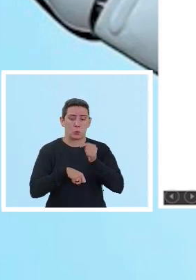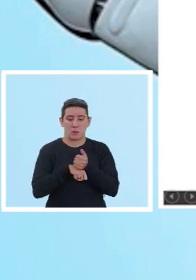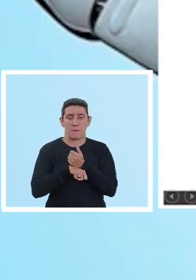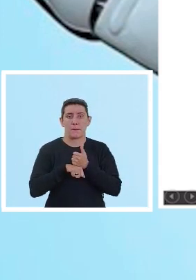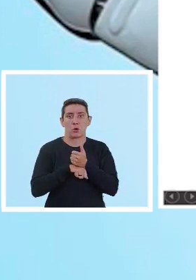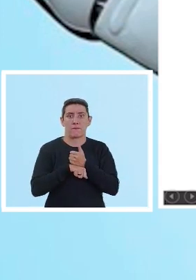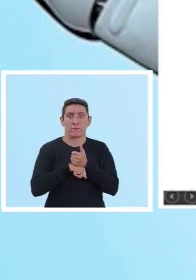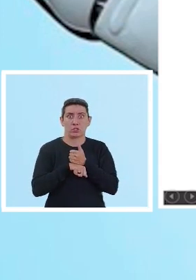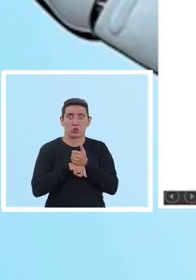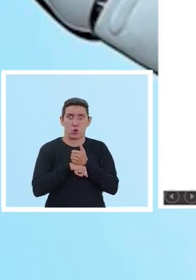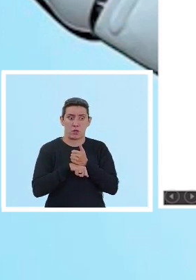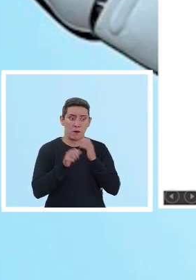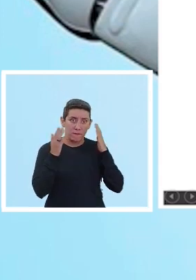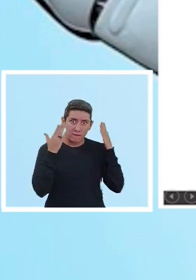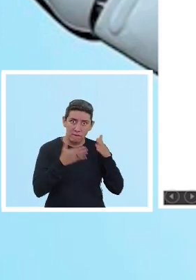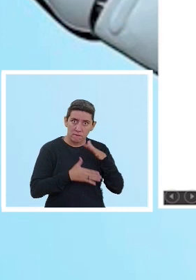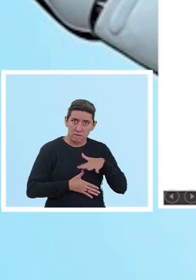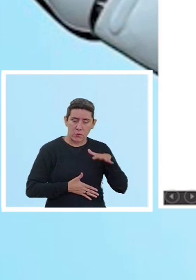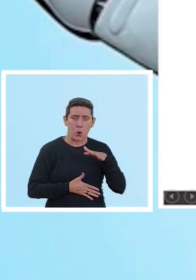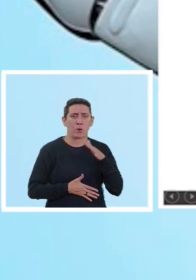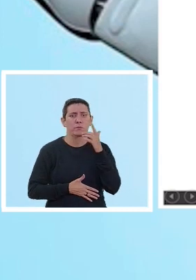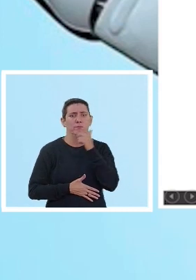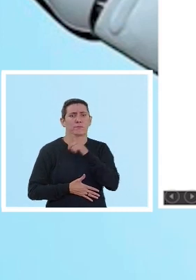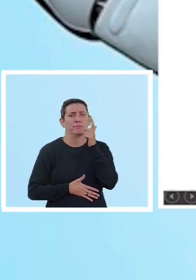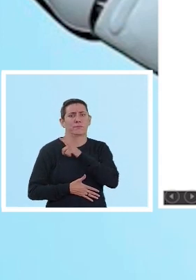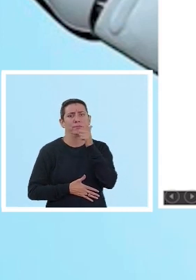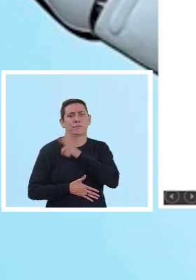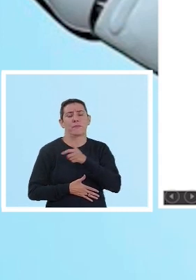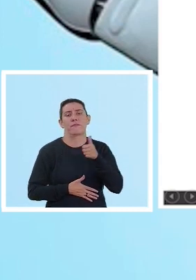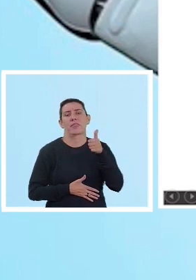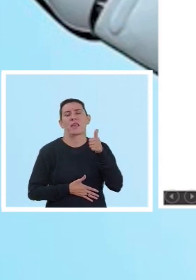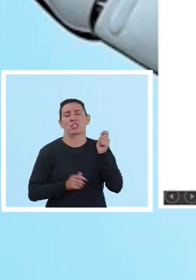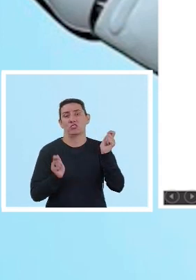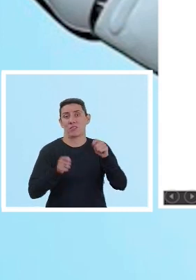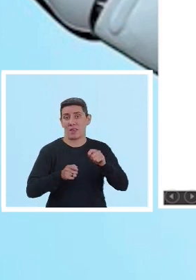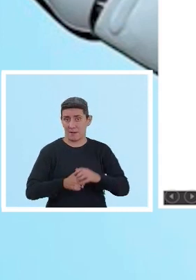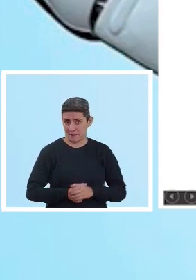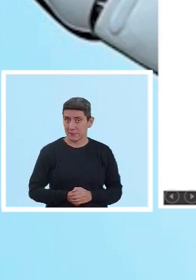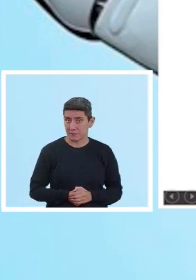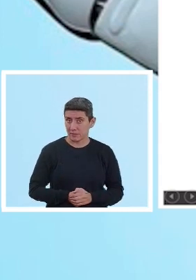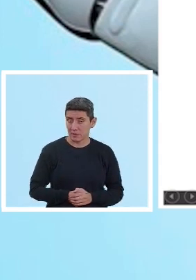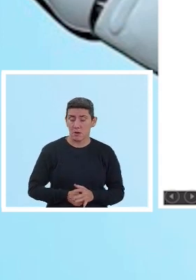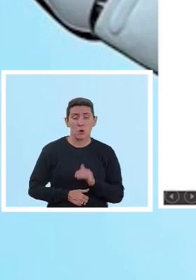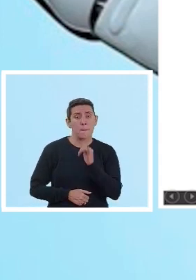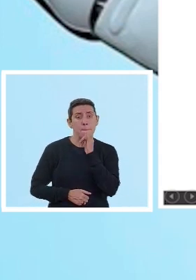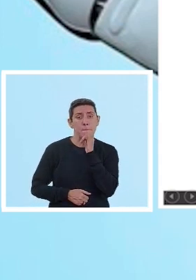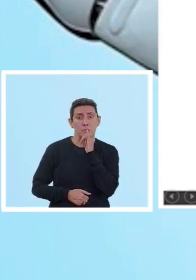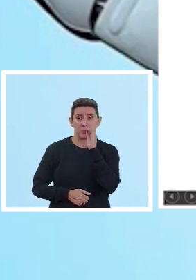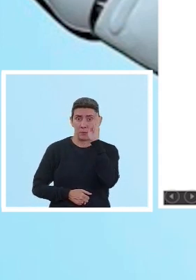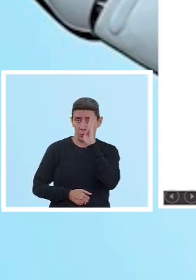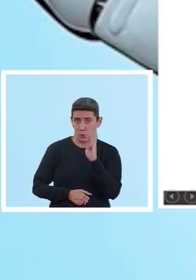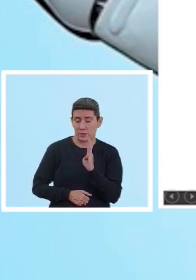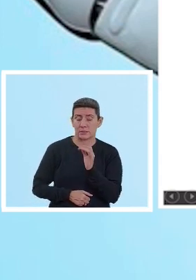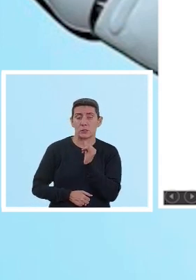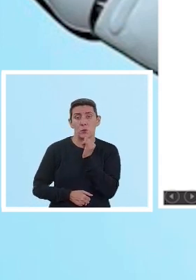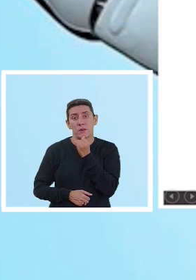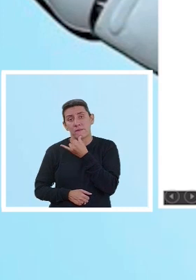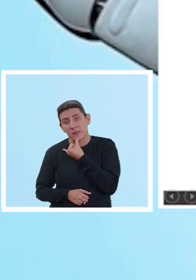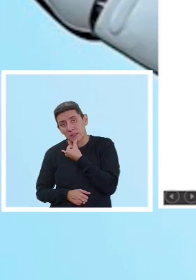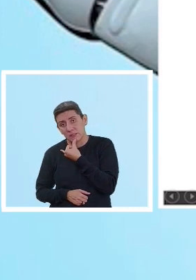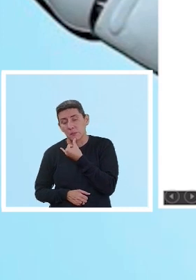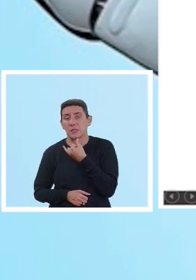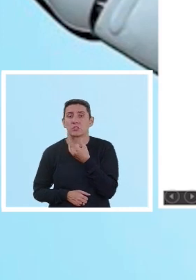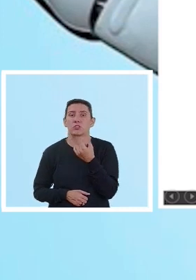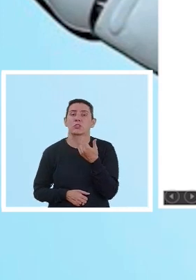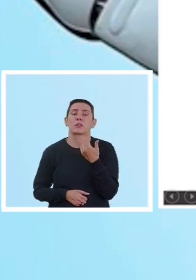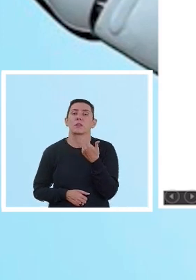nessa área é vai ser a principal vantagem né Por exemplo é o nosso país infelizmente não tem vocação para